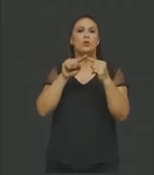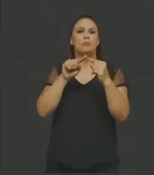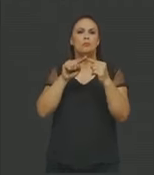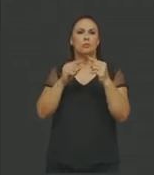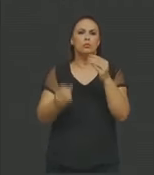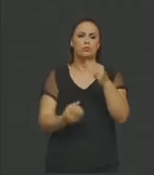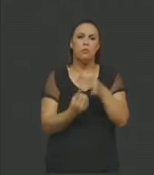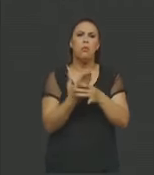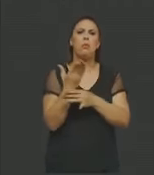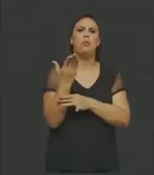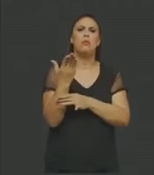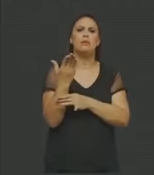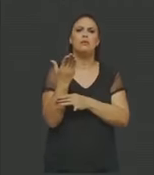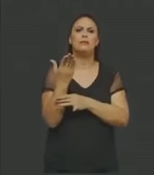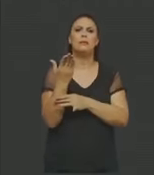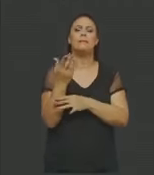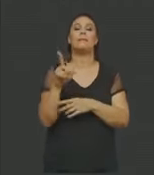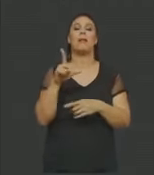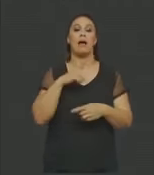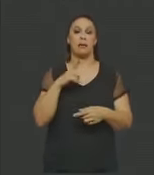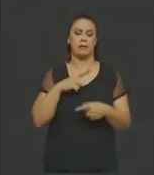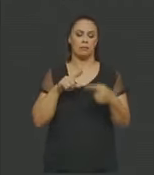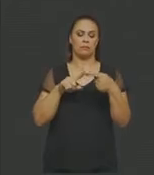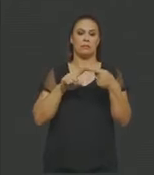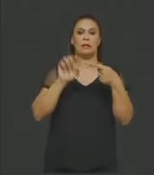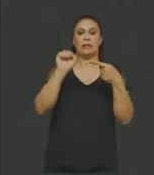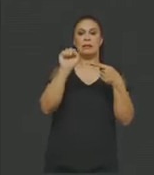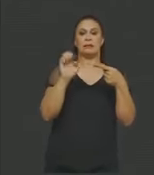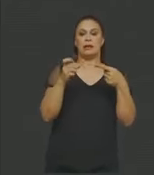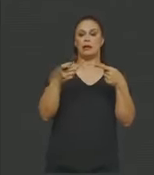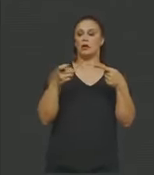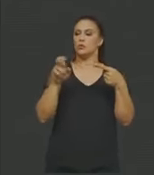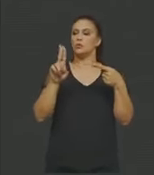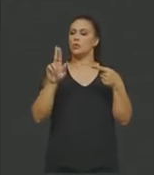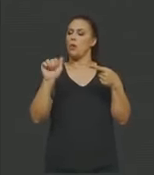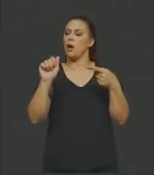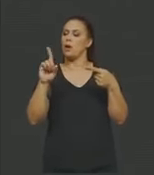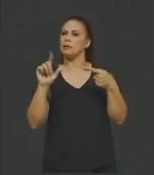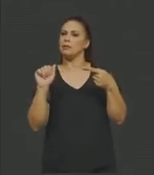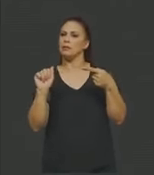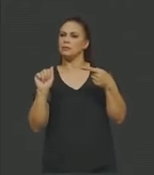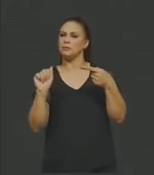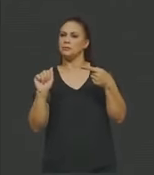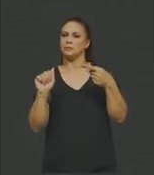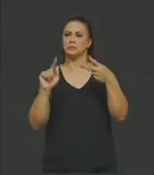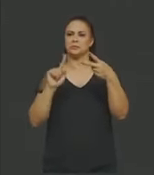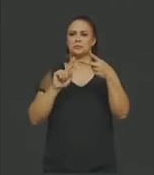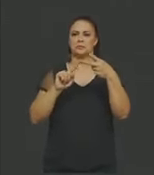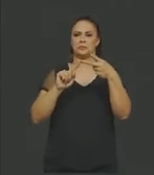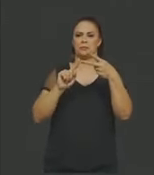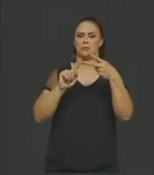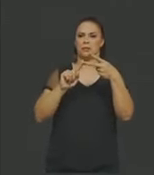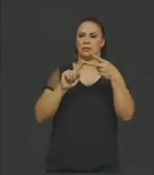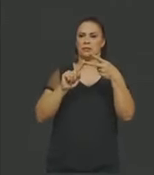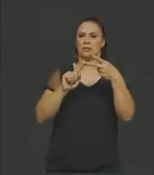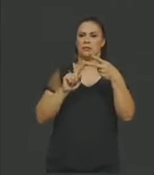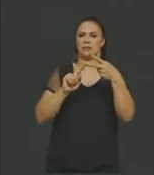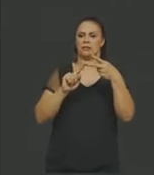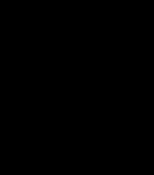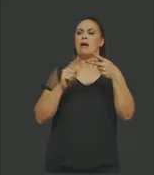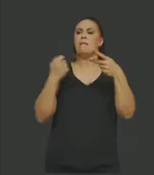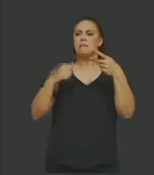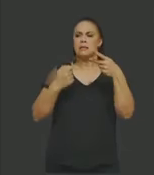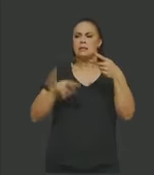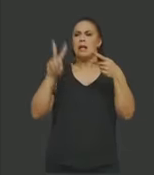temos a fecundação, ela é interna ou externa? Fez a